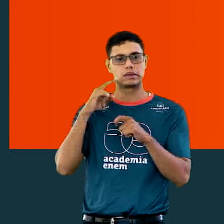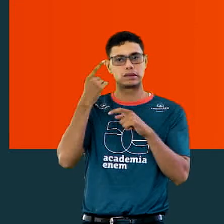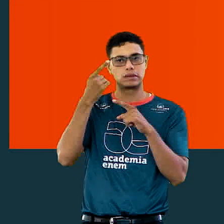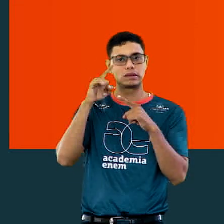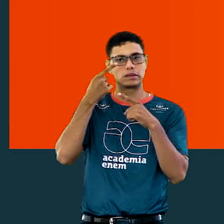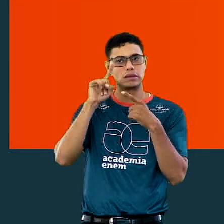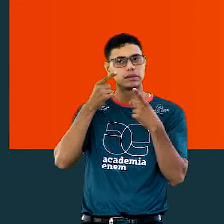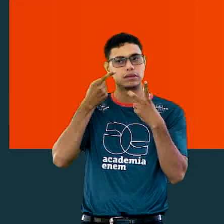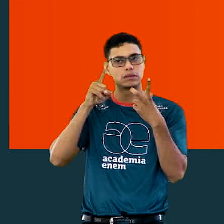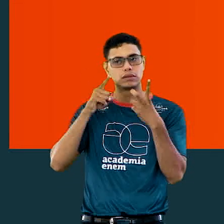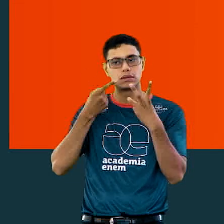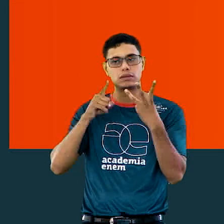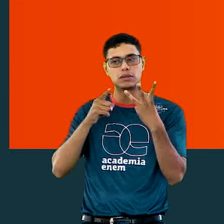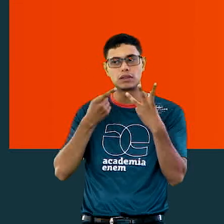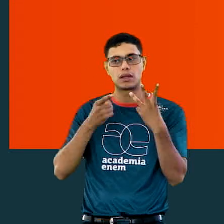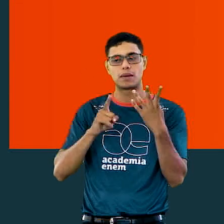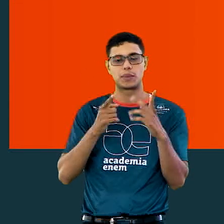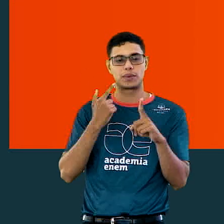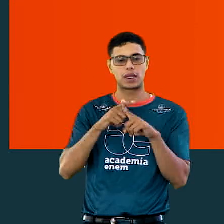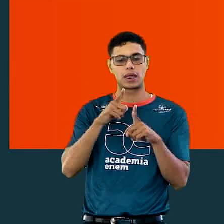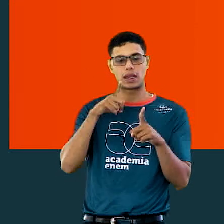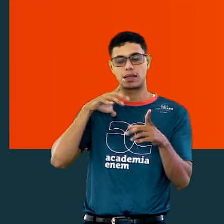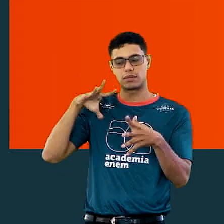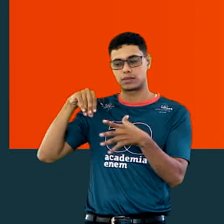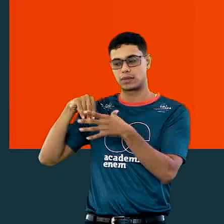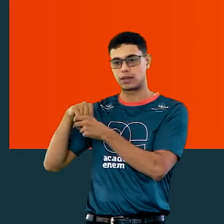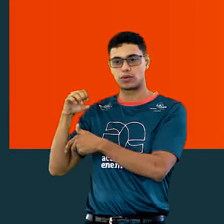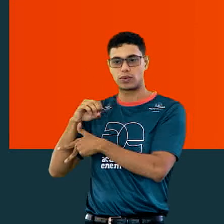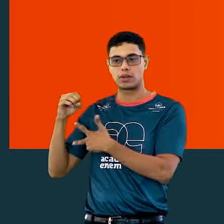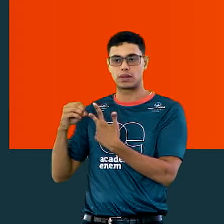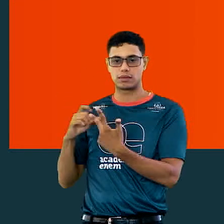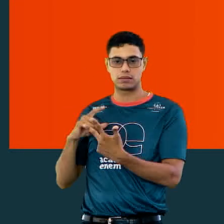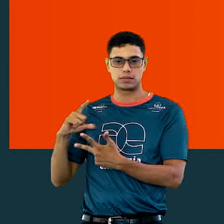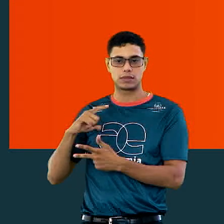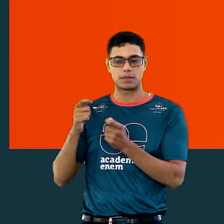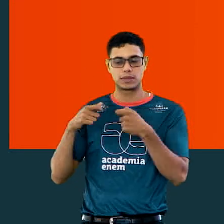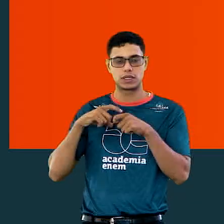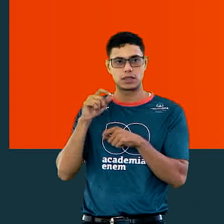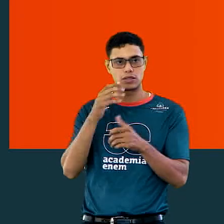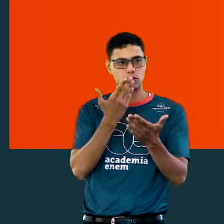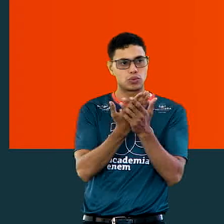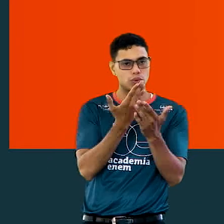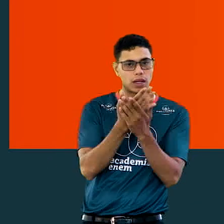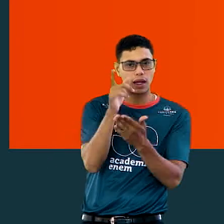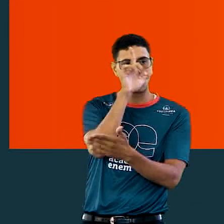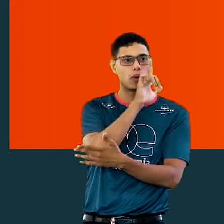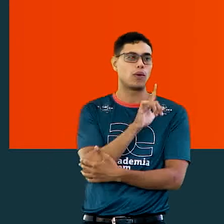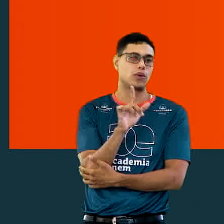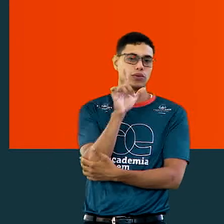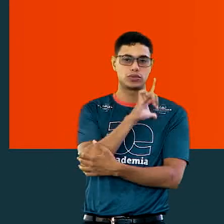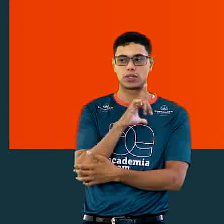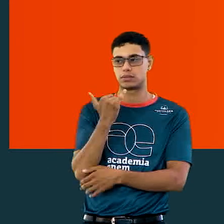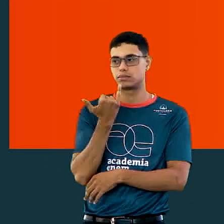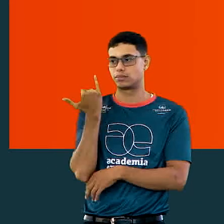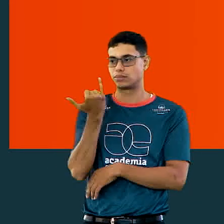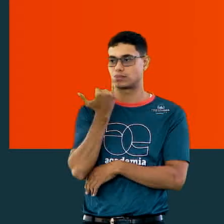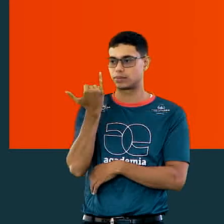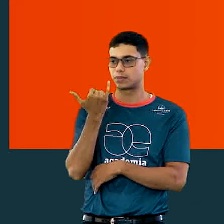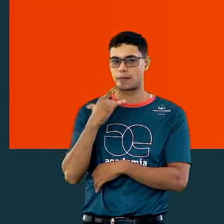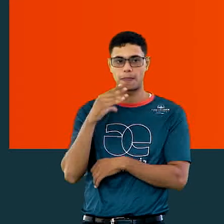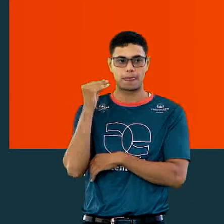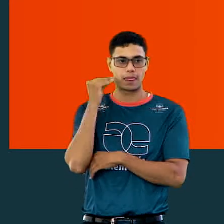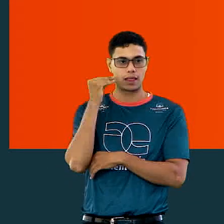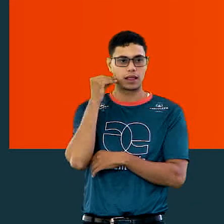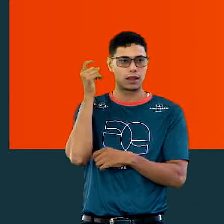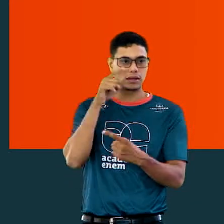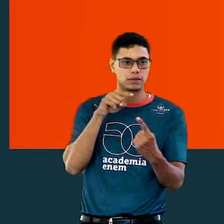porque isso aparece no Enem com frequência. Vamos ter lógica na nossa maneira de estudar. Vamos tentar ser